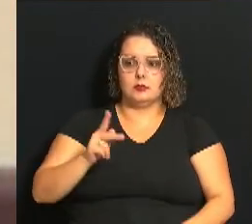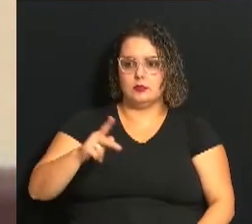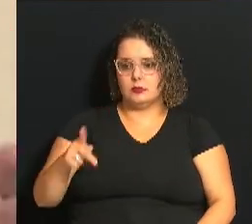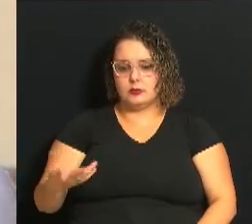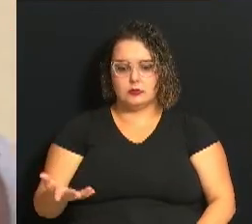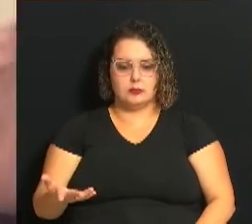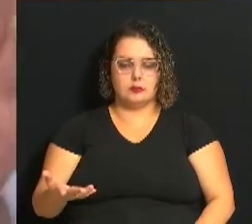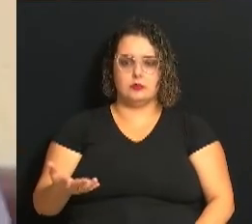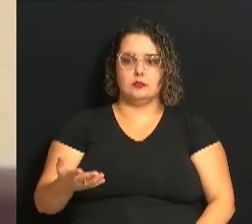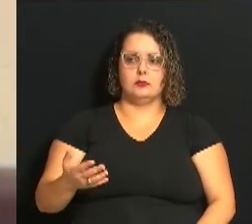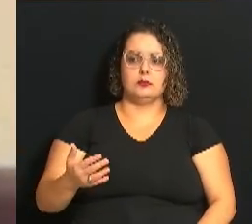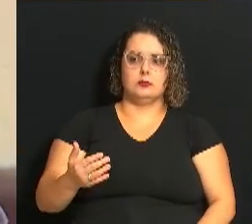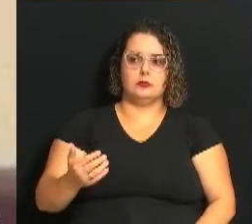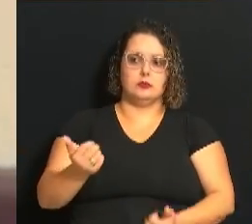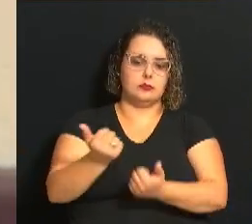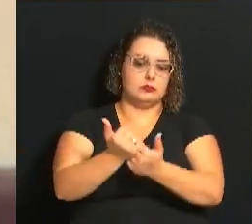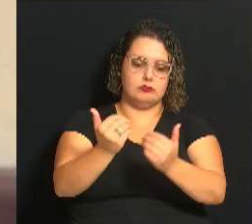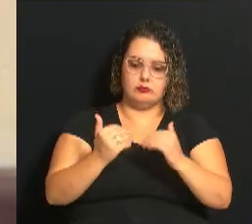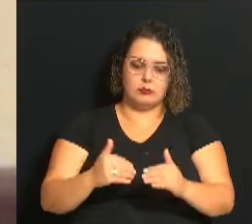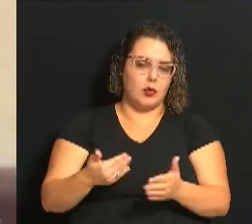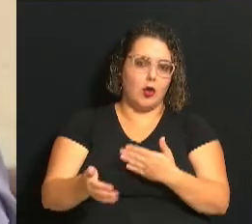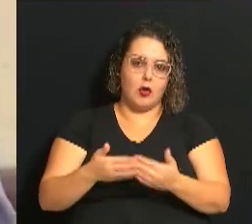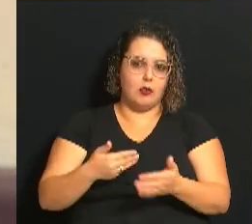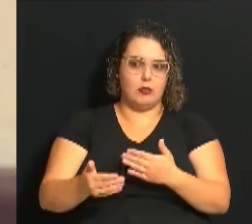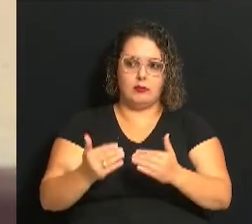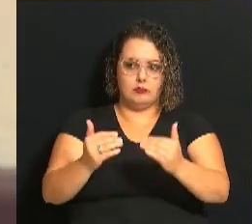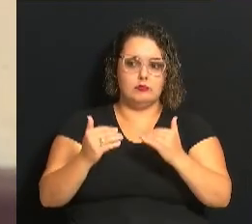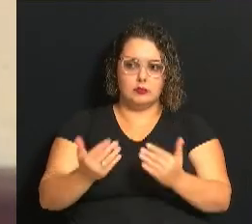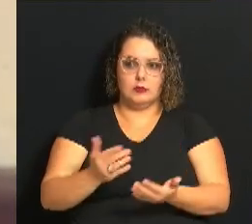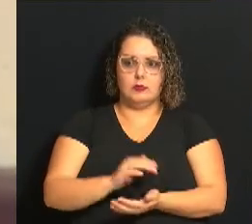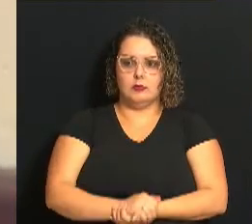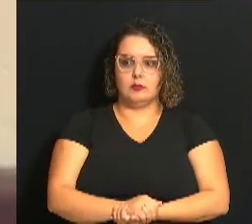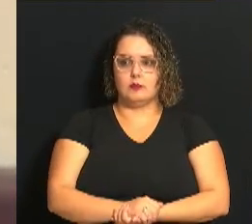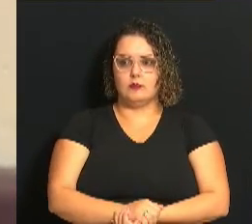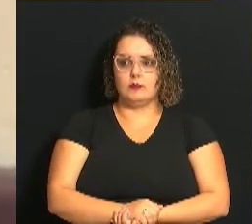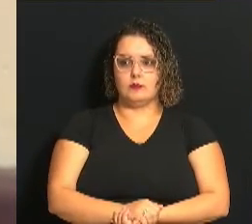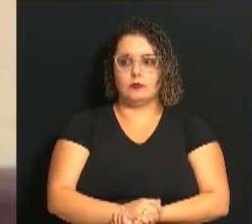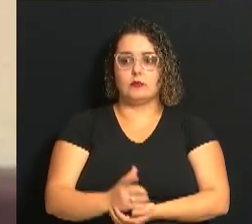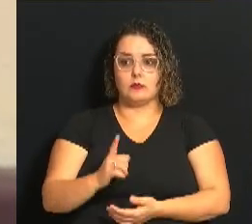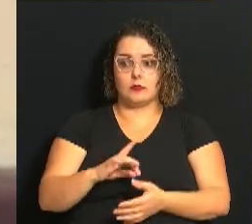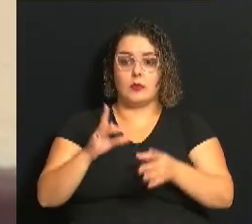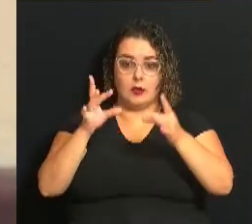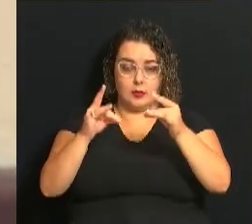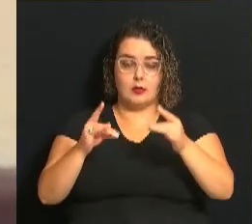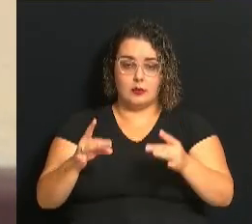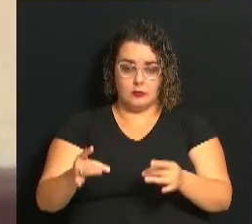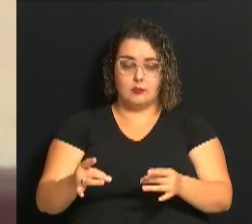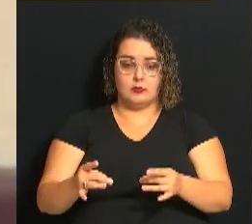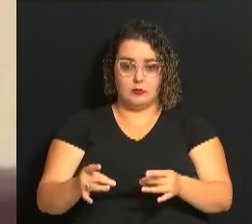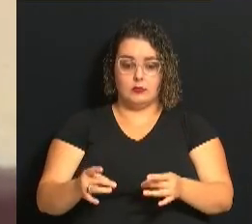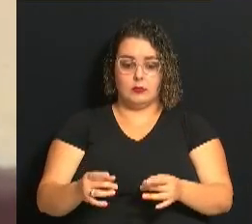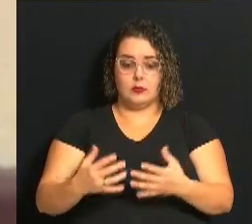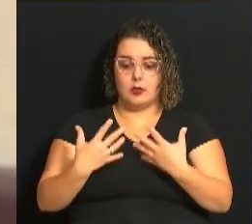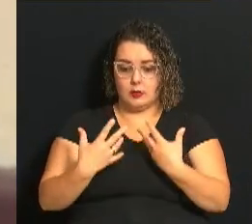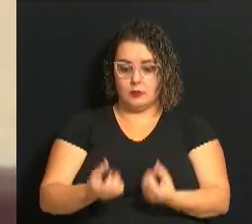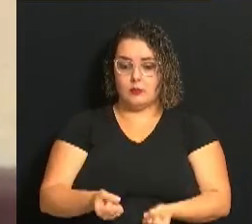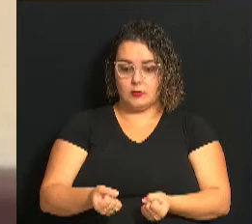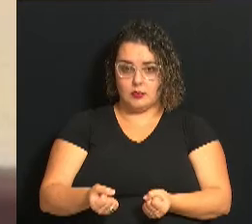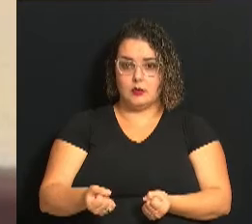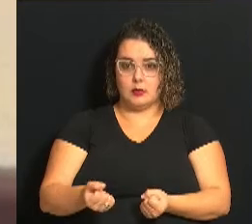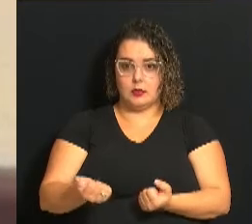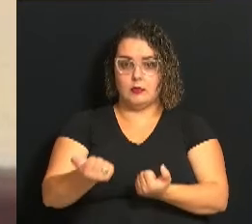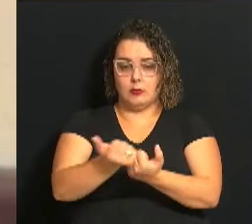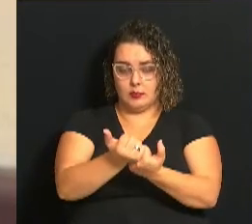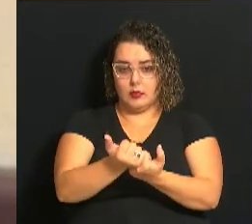cargos abaixo, ou de qualquer outro cargo, desde que tenha, né, os requisitos necessários para o cargo, ele